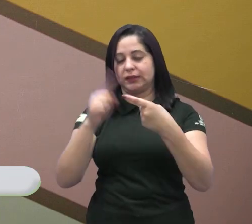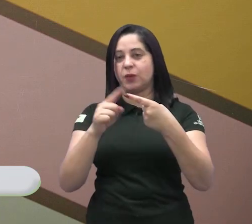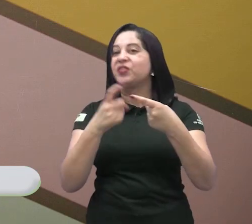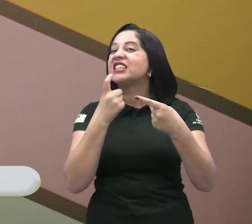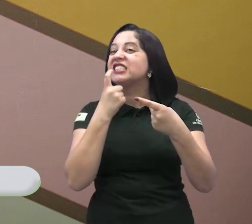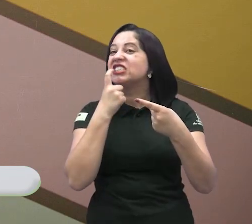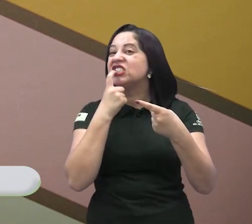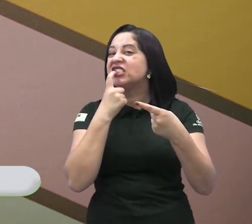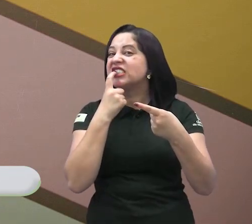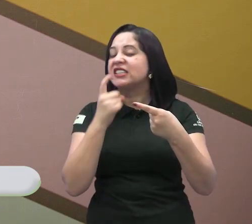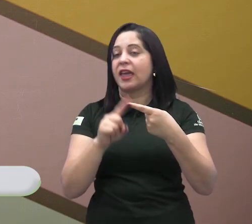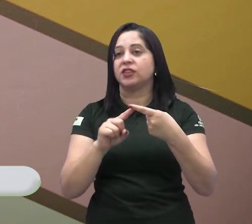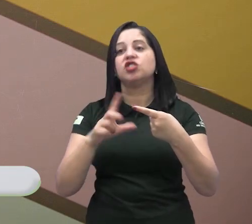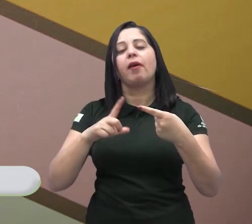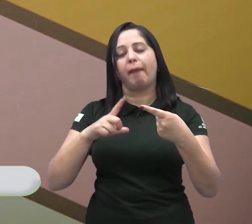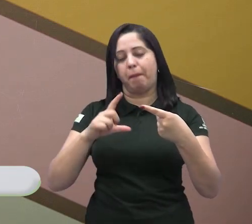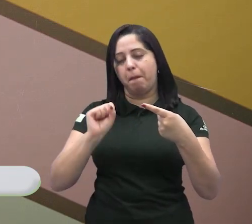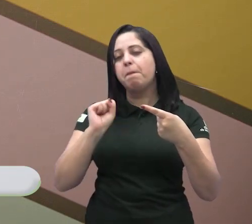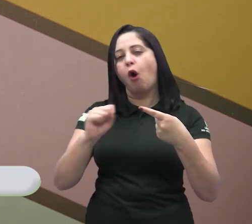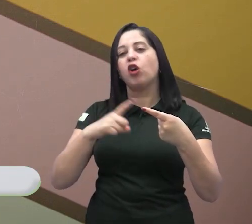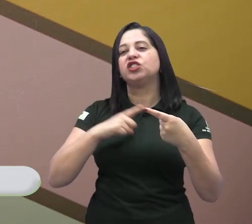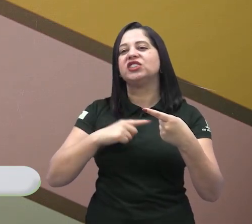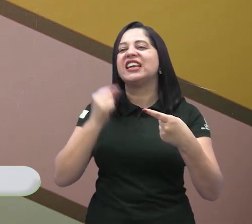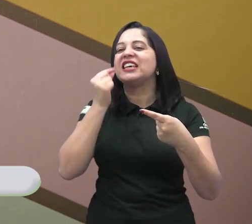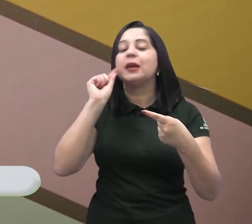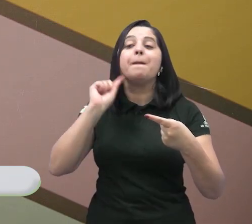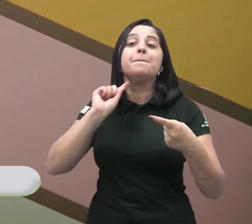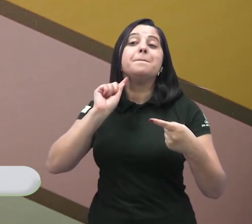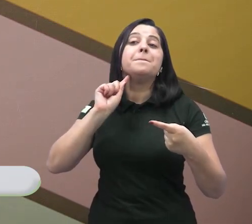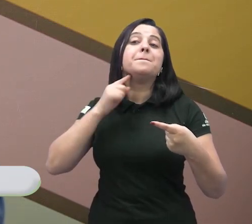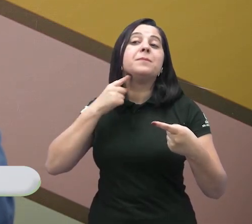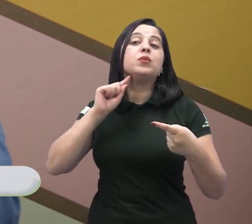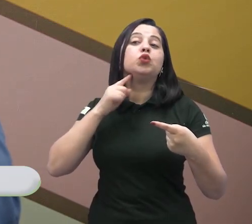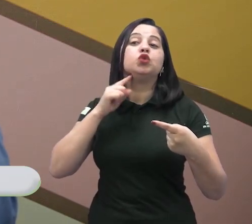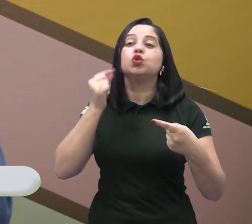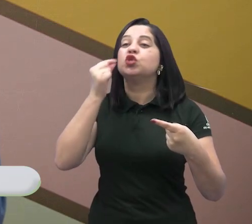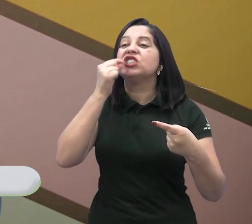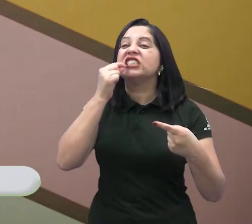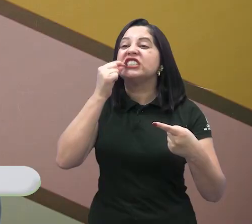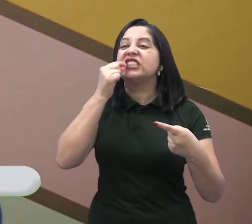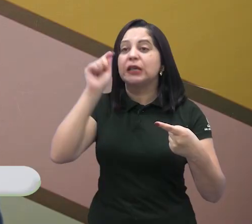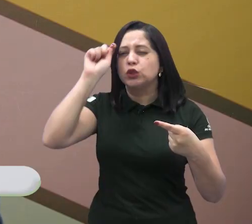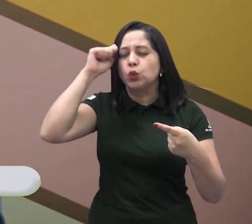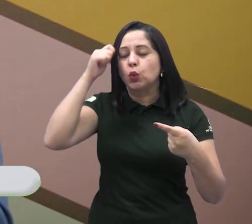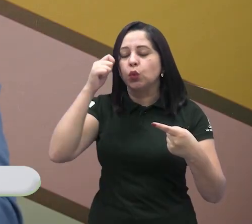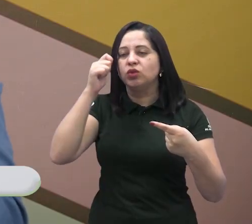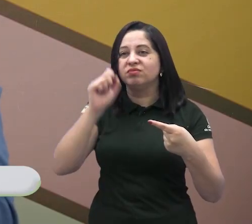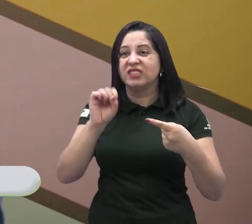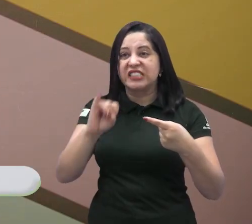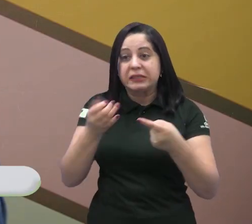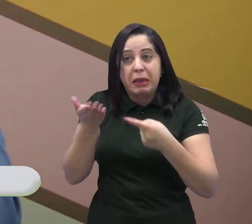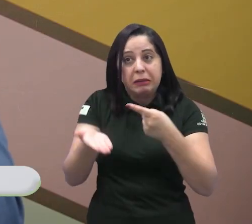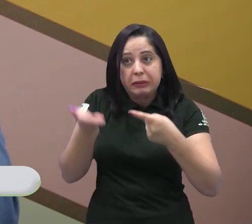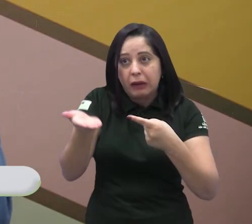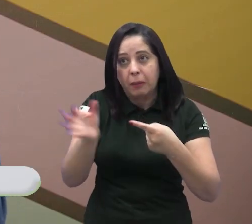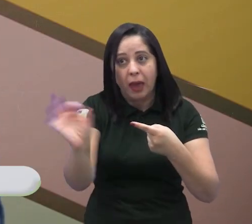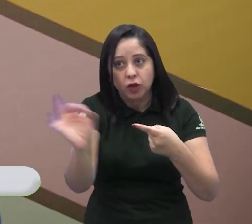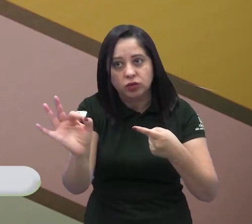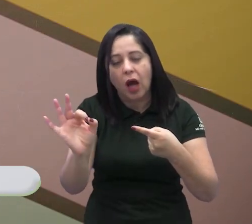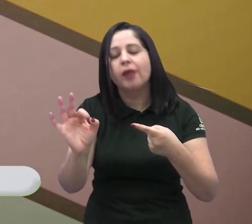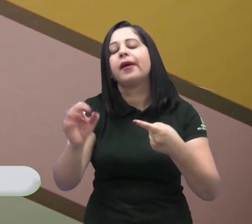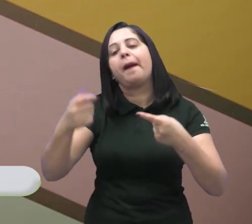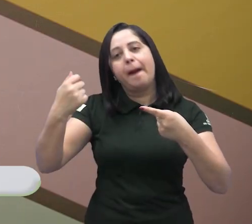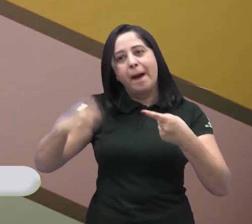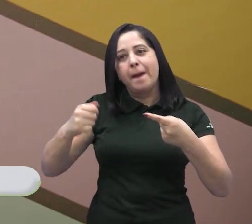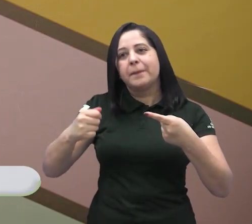Os dentes, nós podemos ter as cáries, que quando não tratadas podem evoluir para um tratamento de canal, e aí é um problema mais